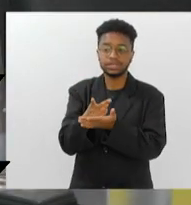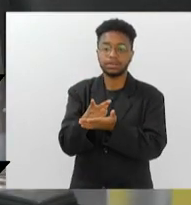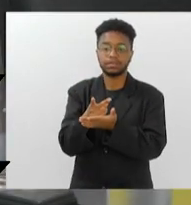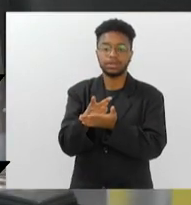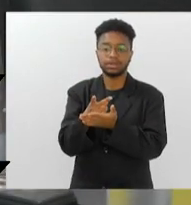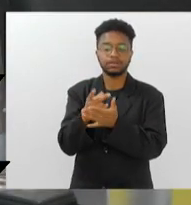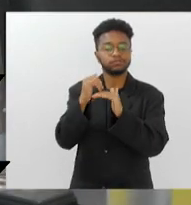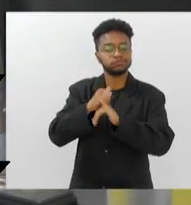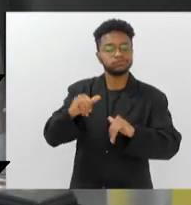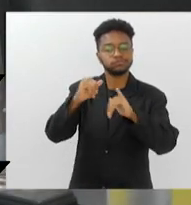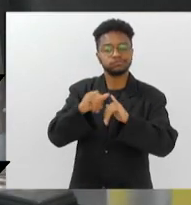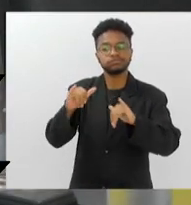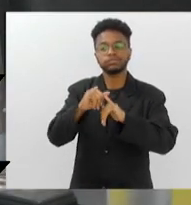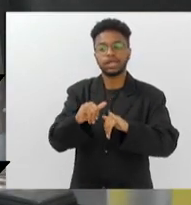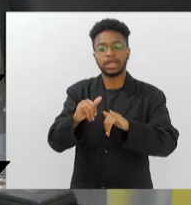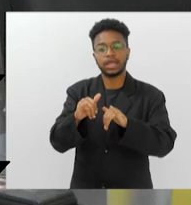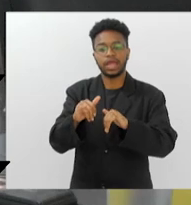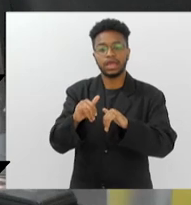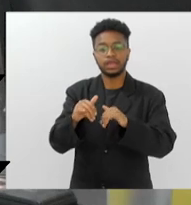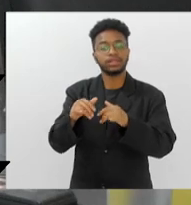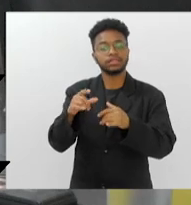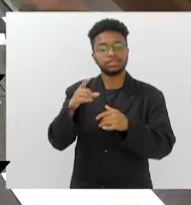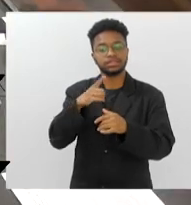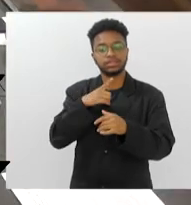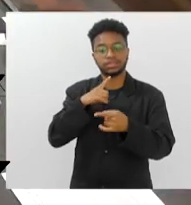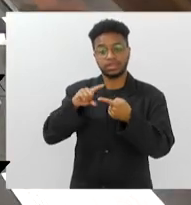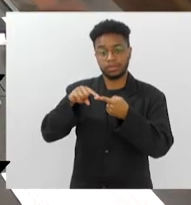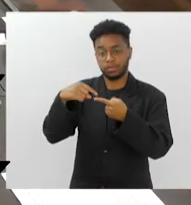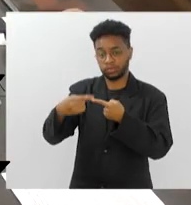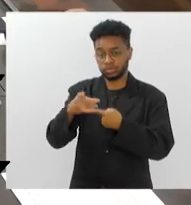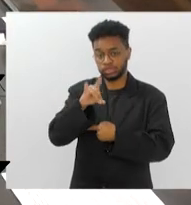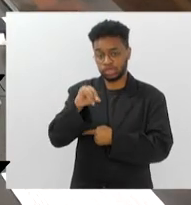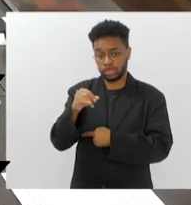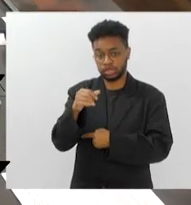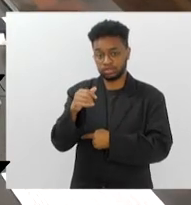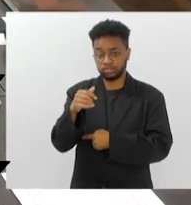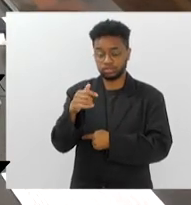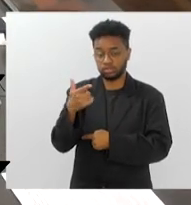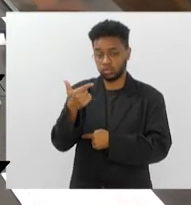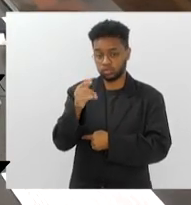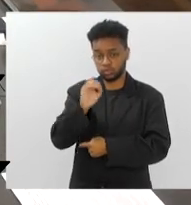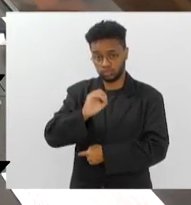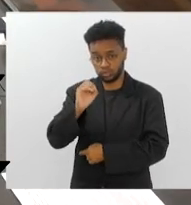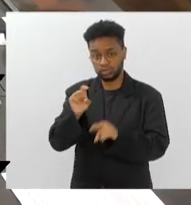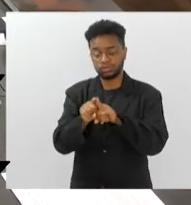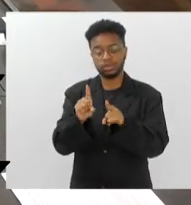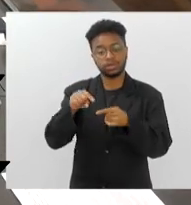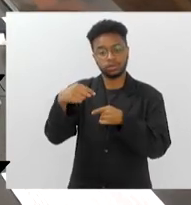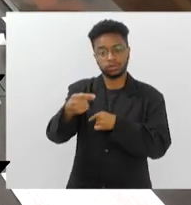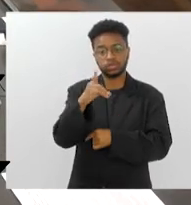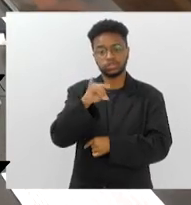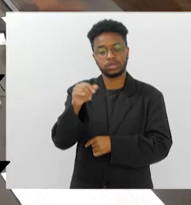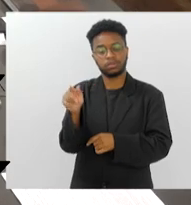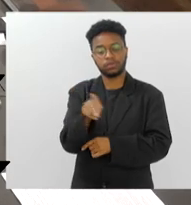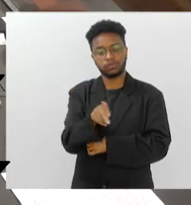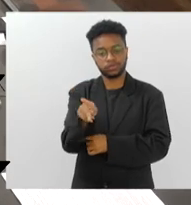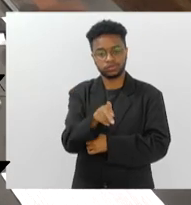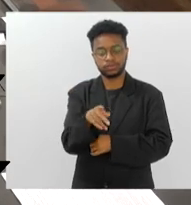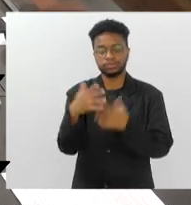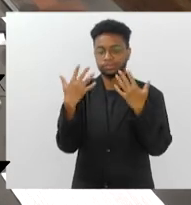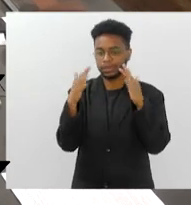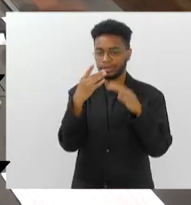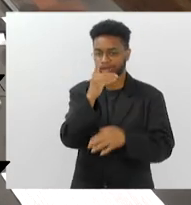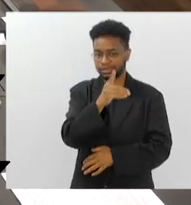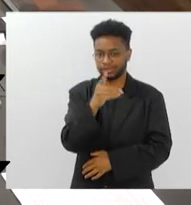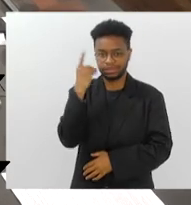Outubro eu t extasiado no dia seguinte do dia do mestre Parabéns dep Paul 13 da